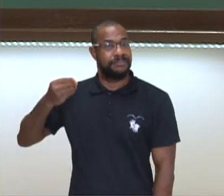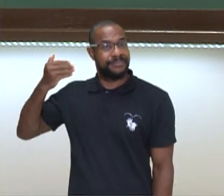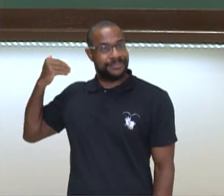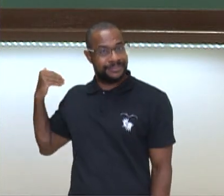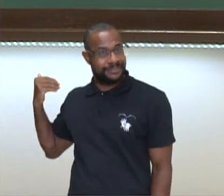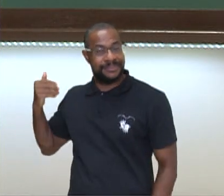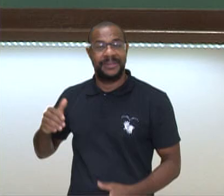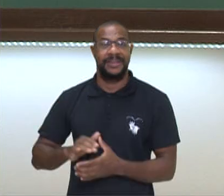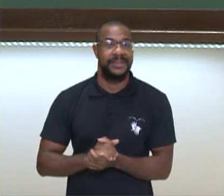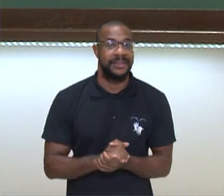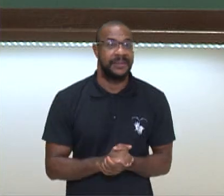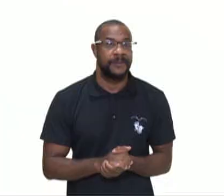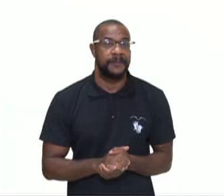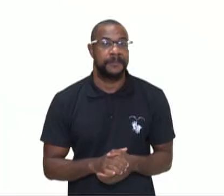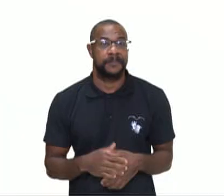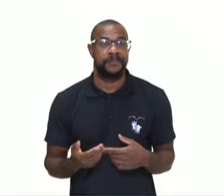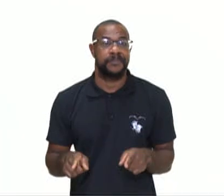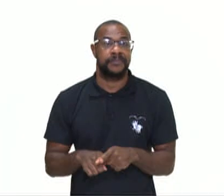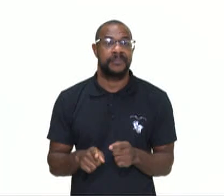gente pode ver.